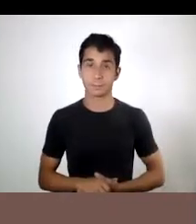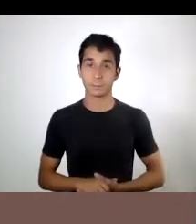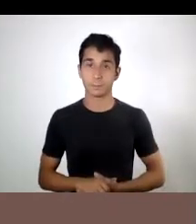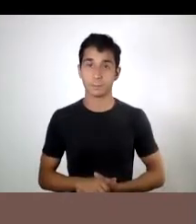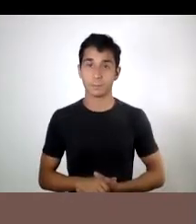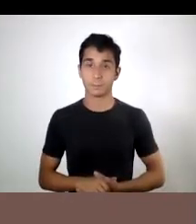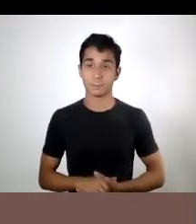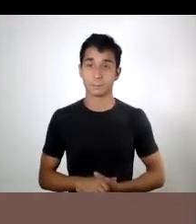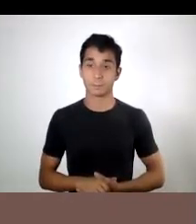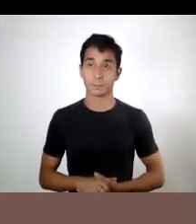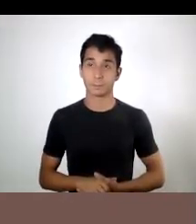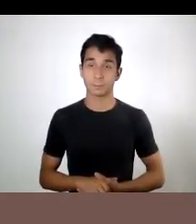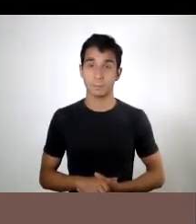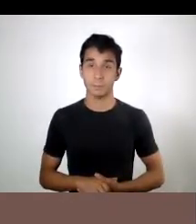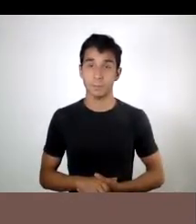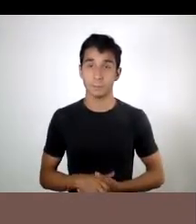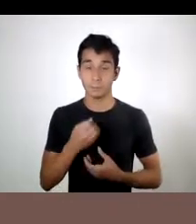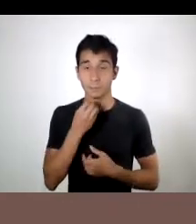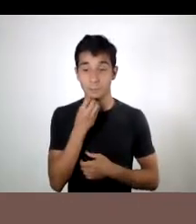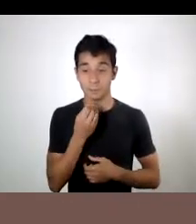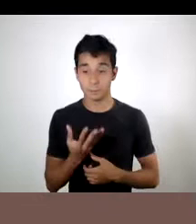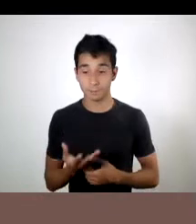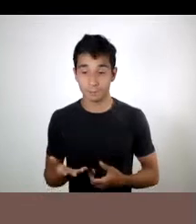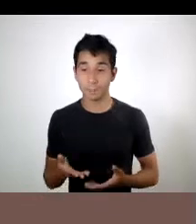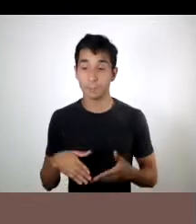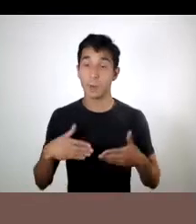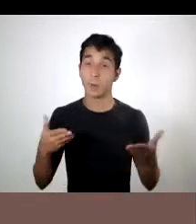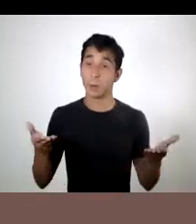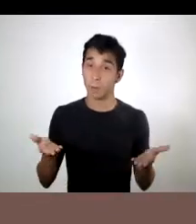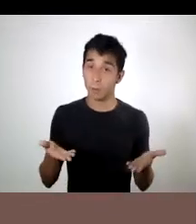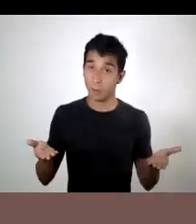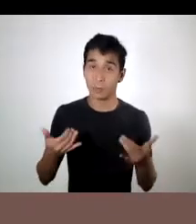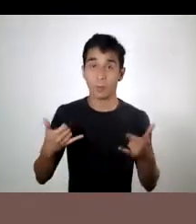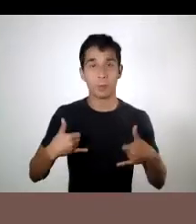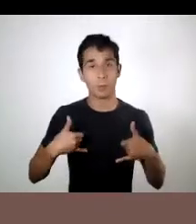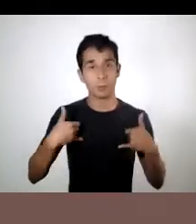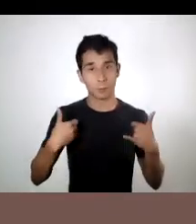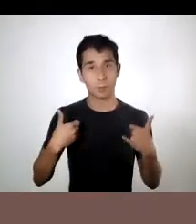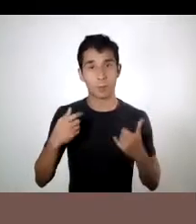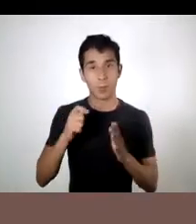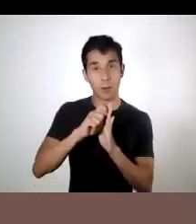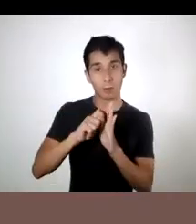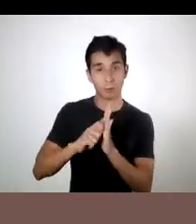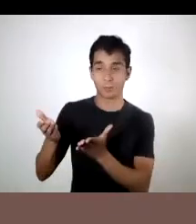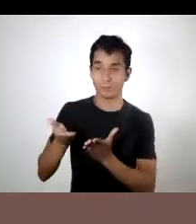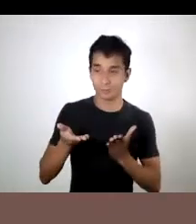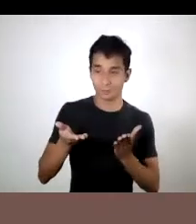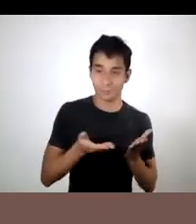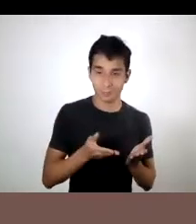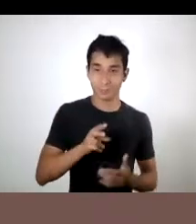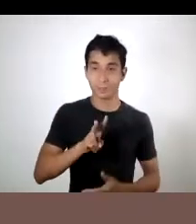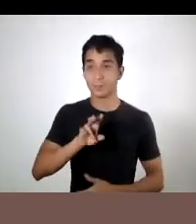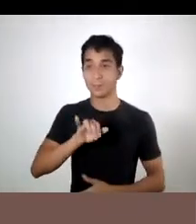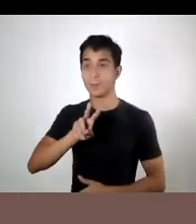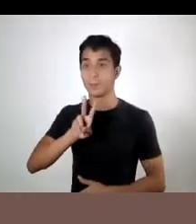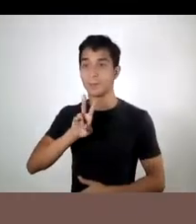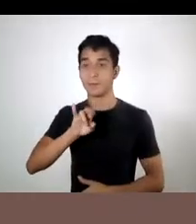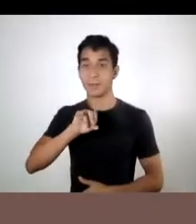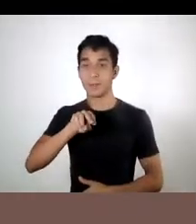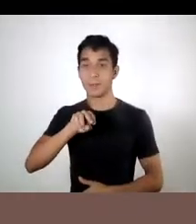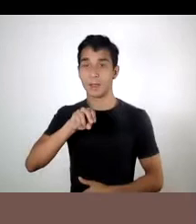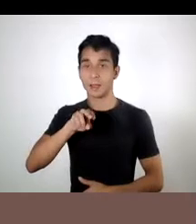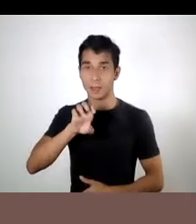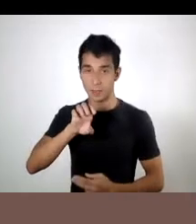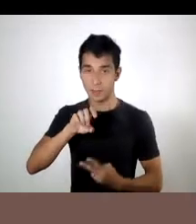Bom, hoje nós vamos, né? A gente tem a honra da presença das autoras aqui, da Viviane e da Márcia, então vamos falar um pouquinho